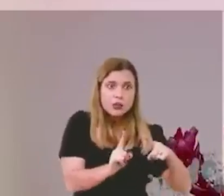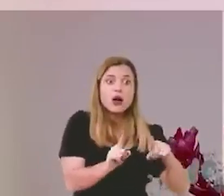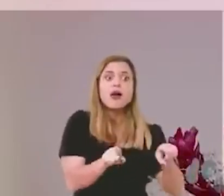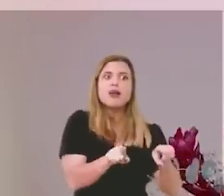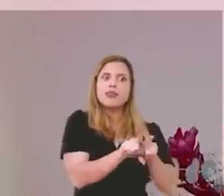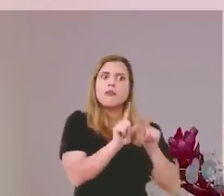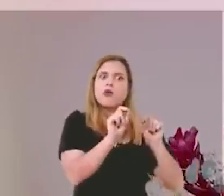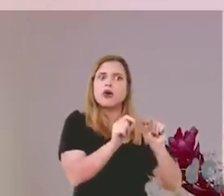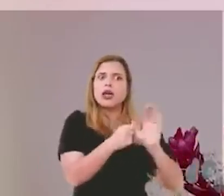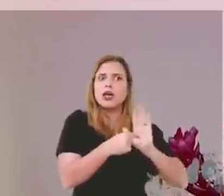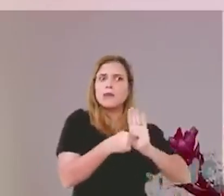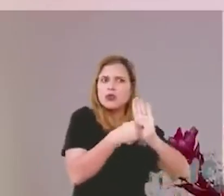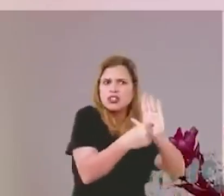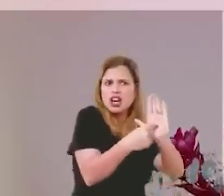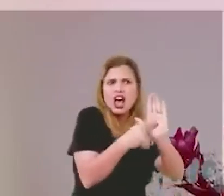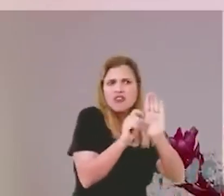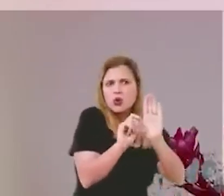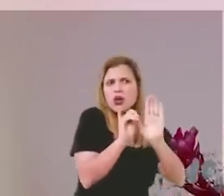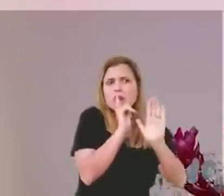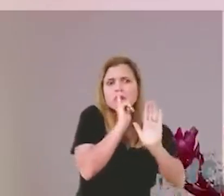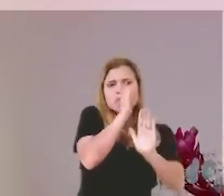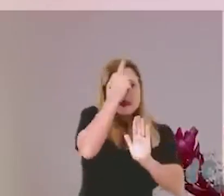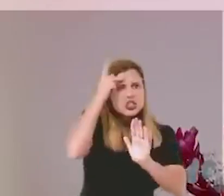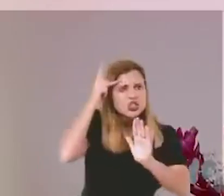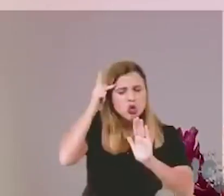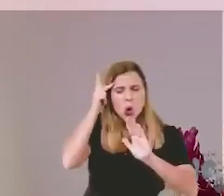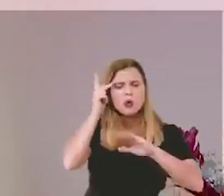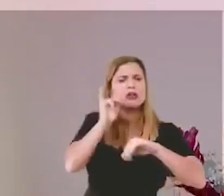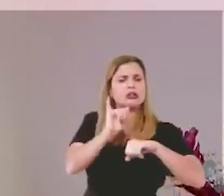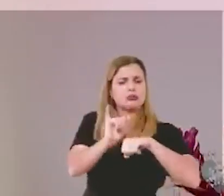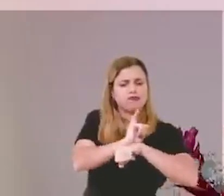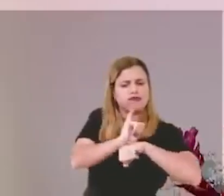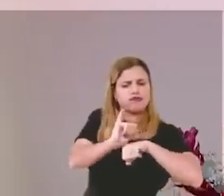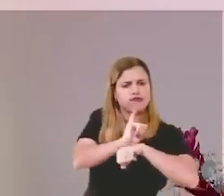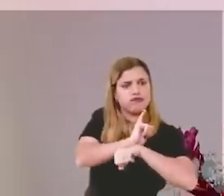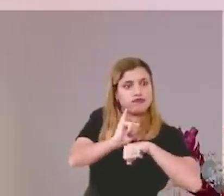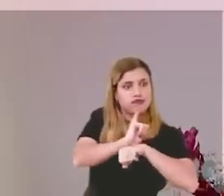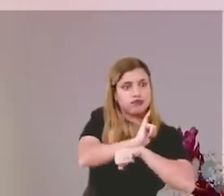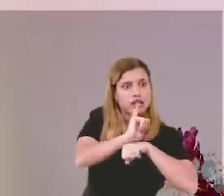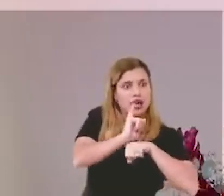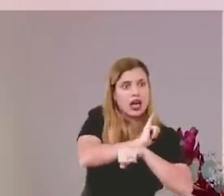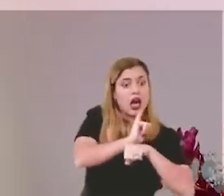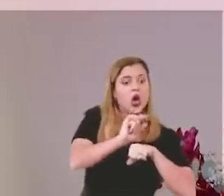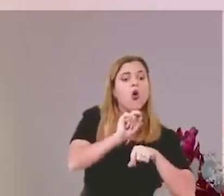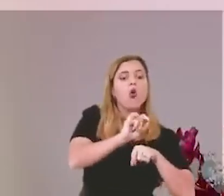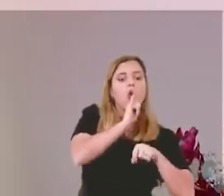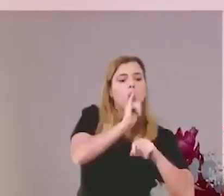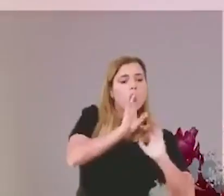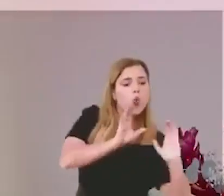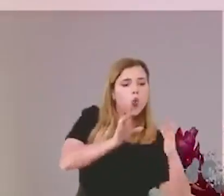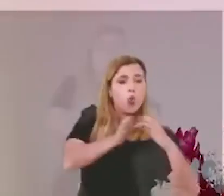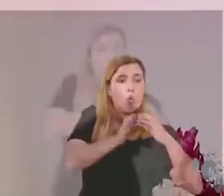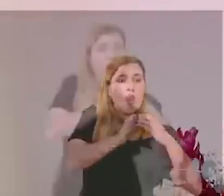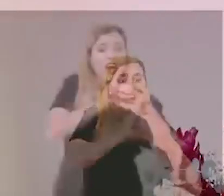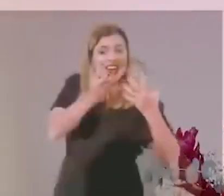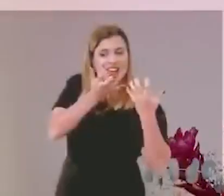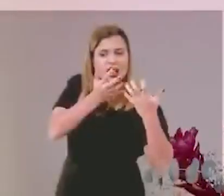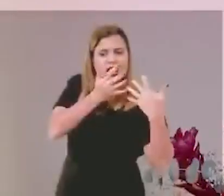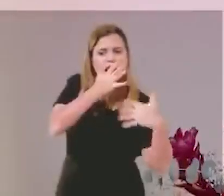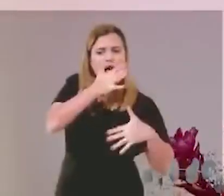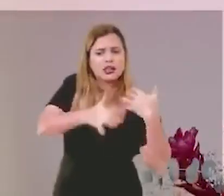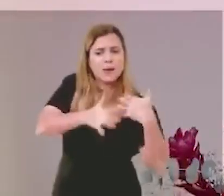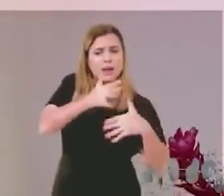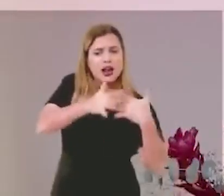de gnosticismo, uma espécie de concubinato entre a fé judaica e